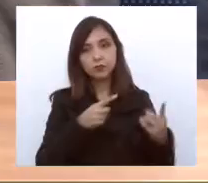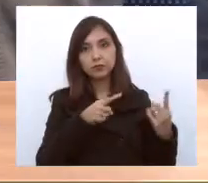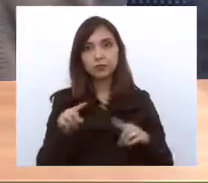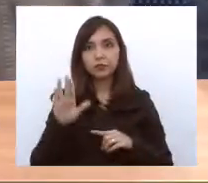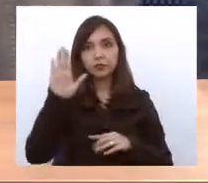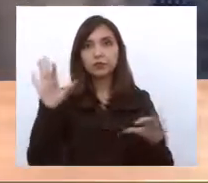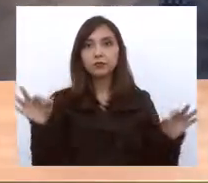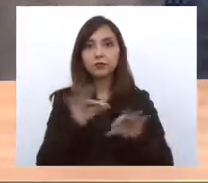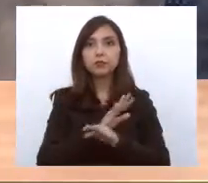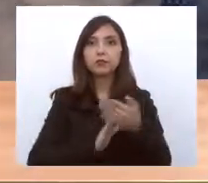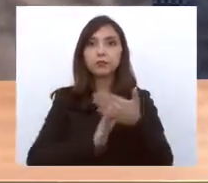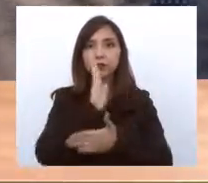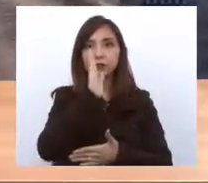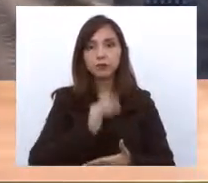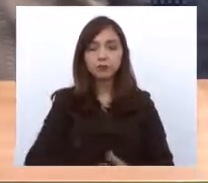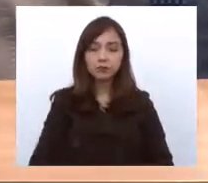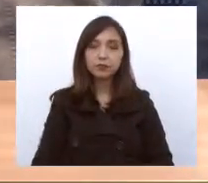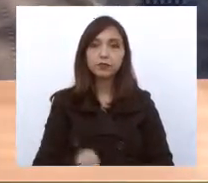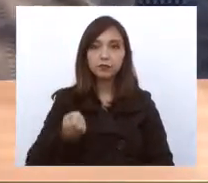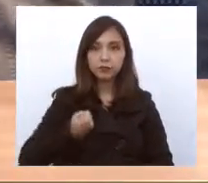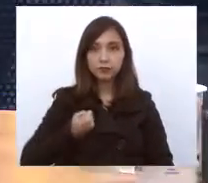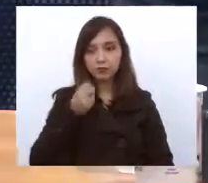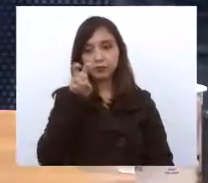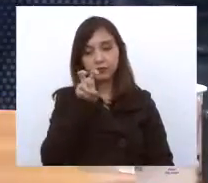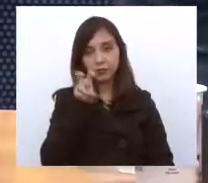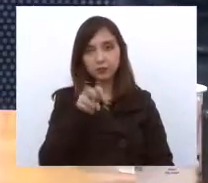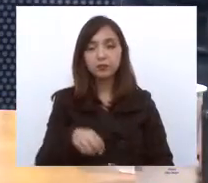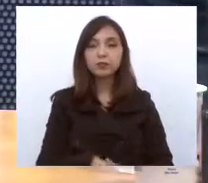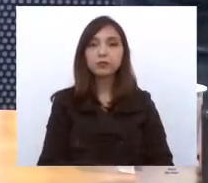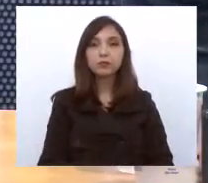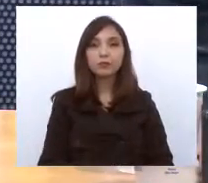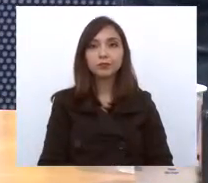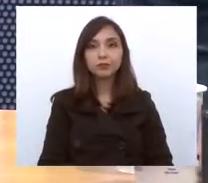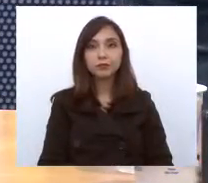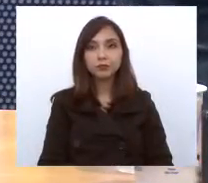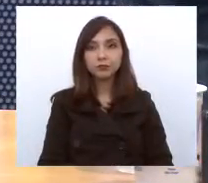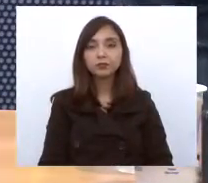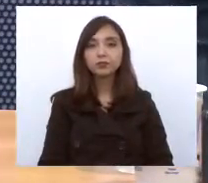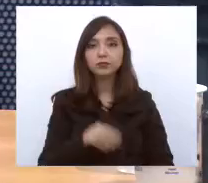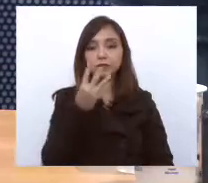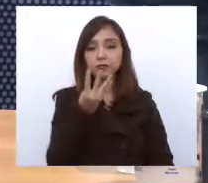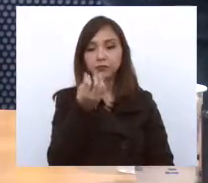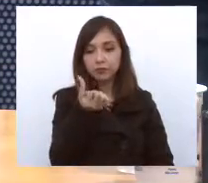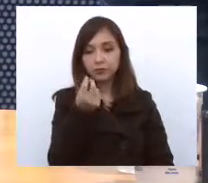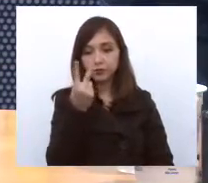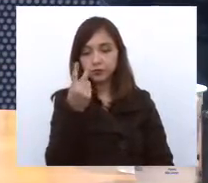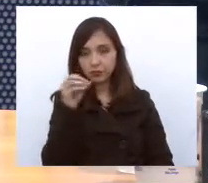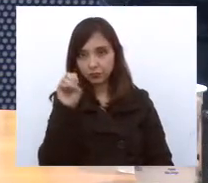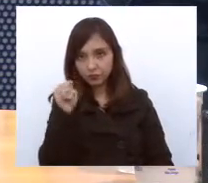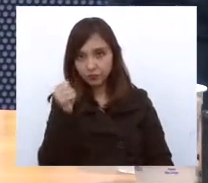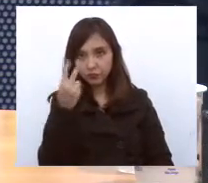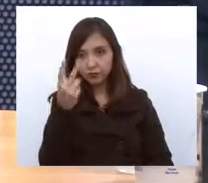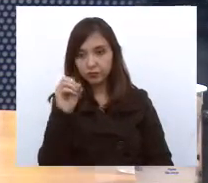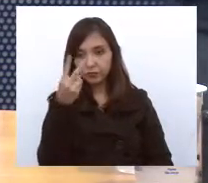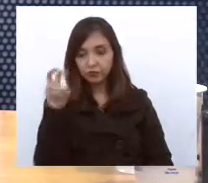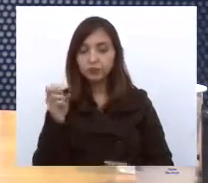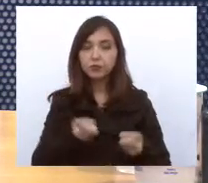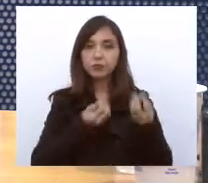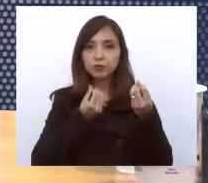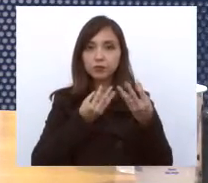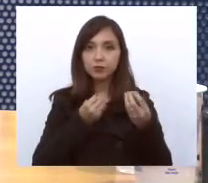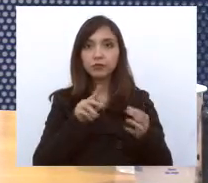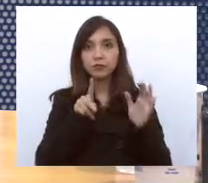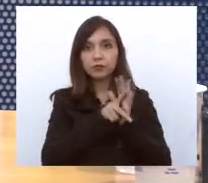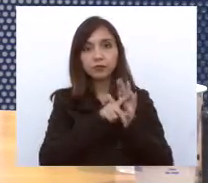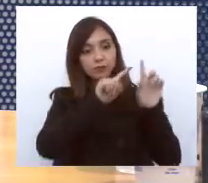comissão, os contrários manifestem. Encerrada a votação, aprovado, encaminhe-se. Item quinto. Leitura, discussão e votação do requerimento 4628/2015.